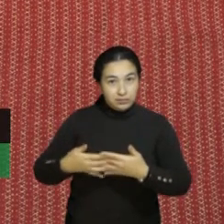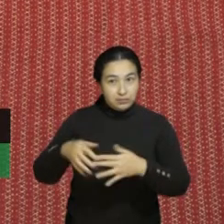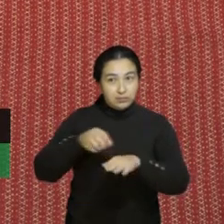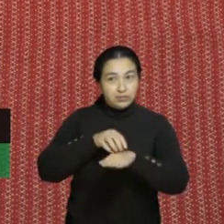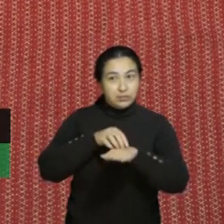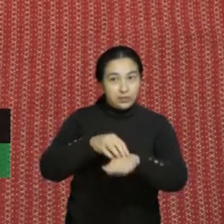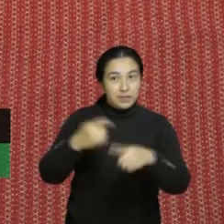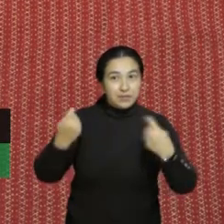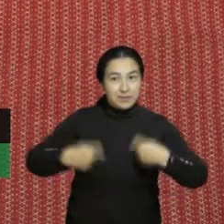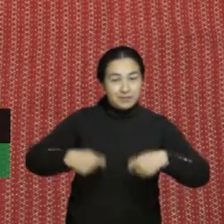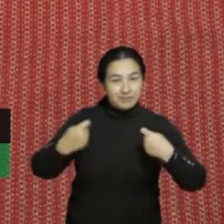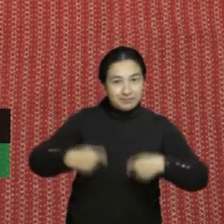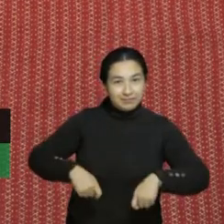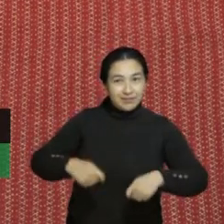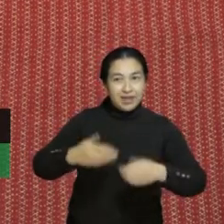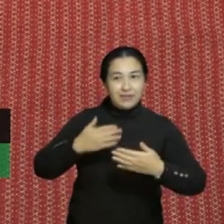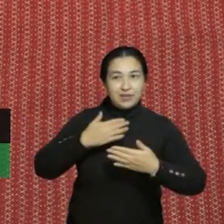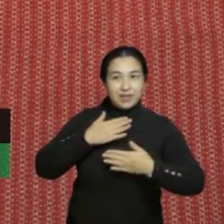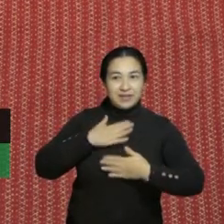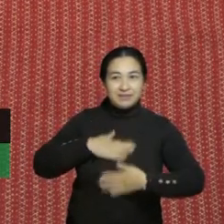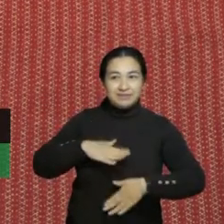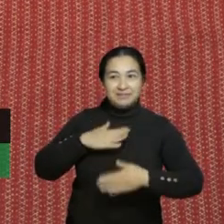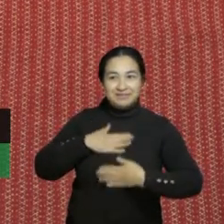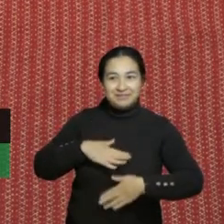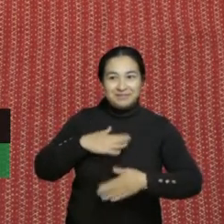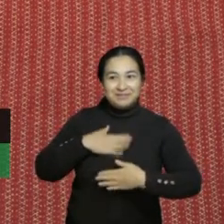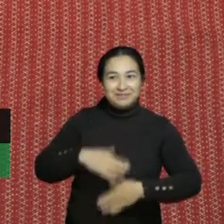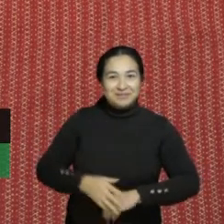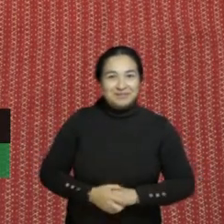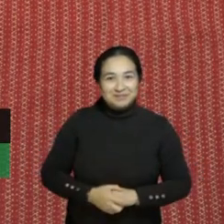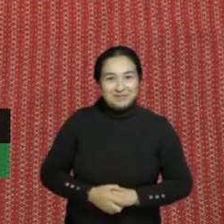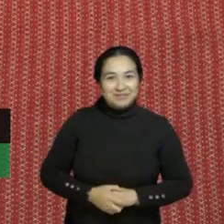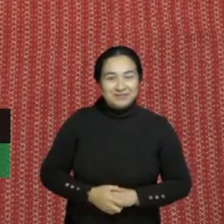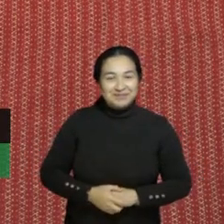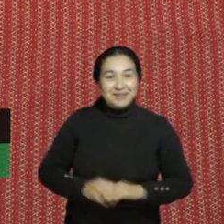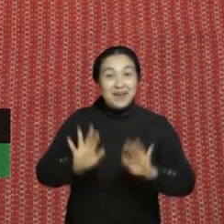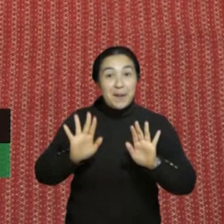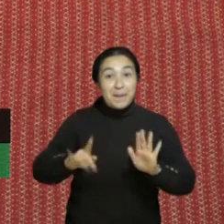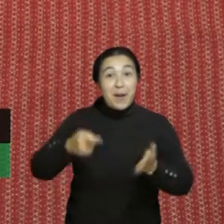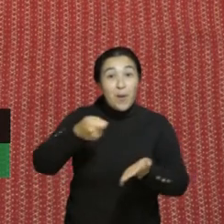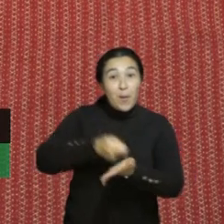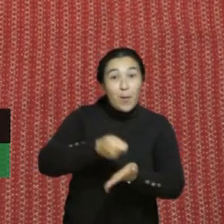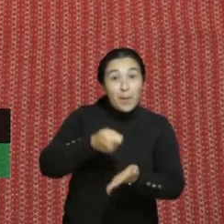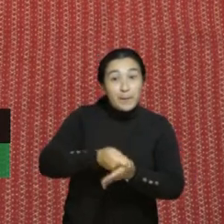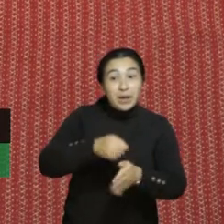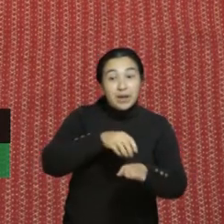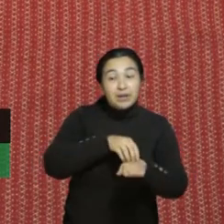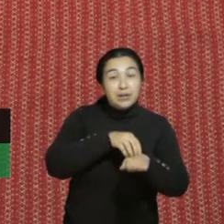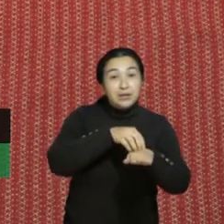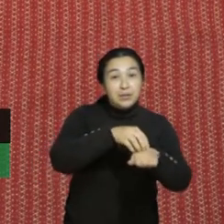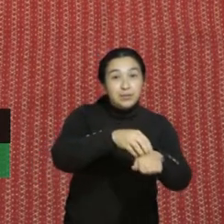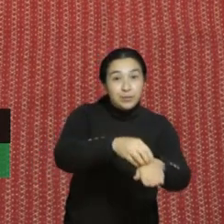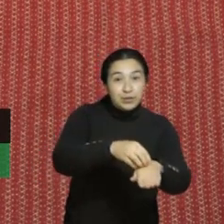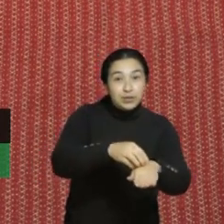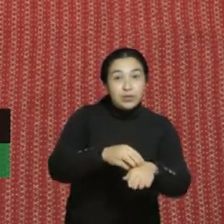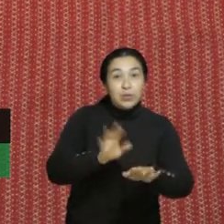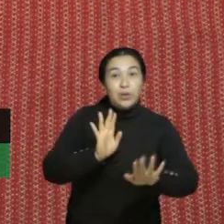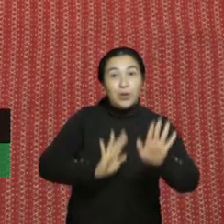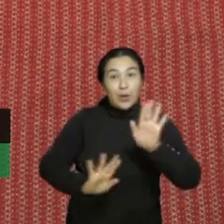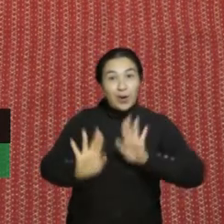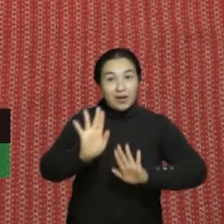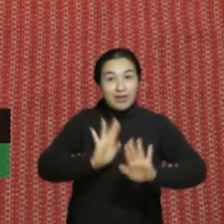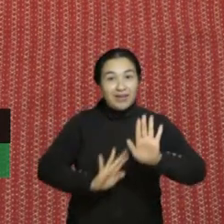descanso. A legislação obriga que a transportadora cuide